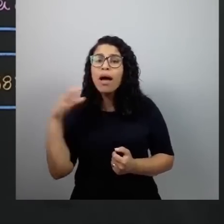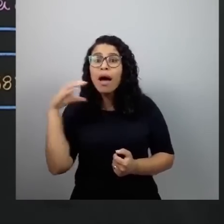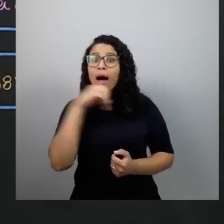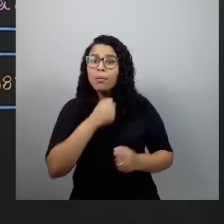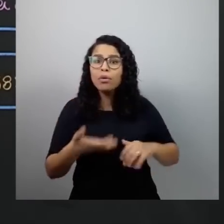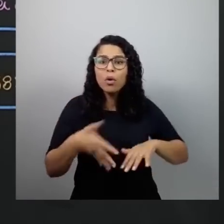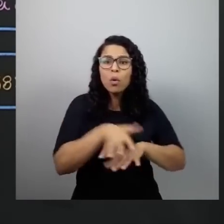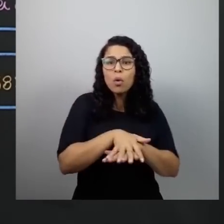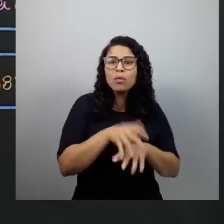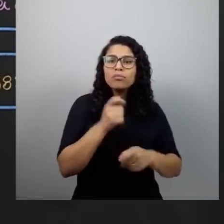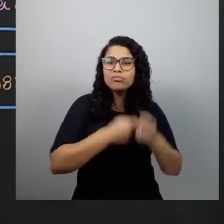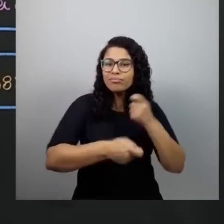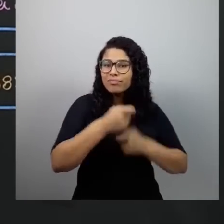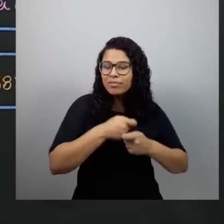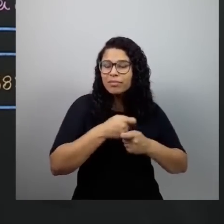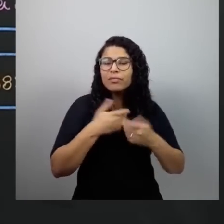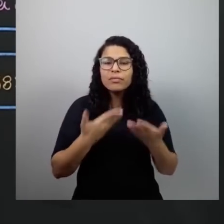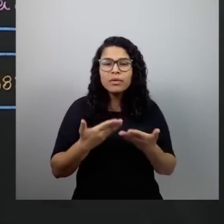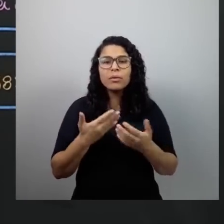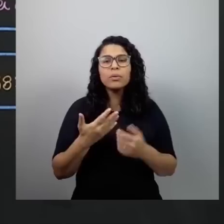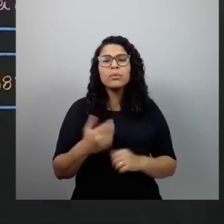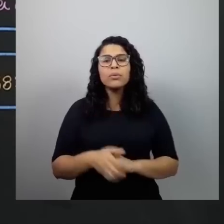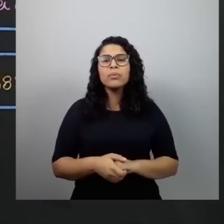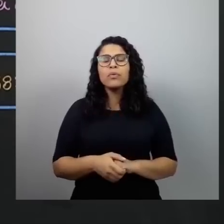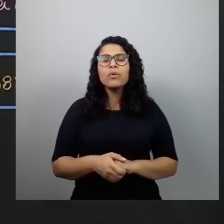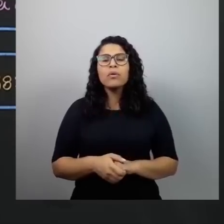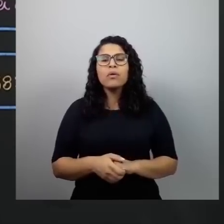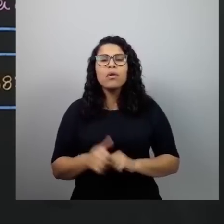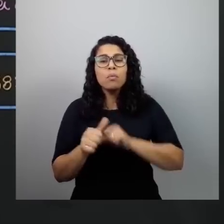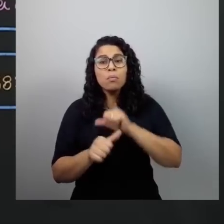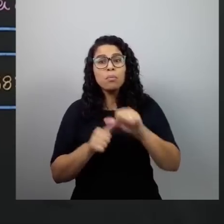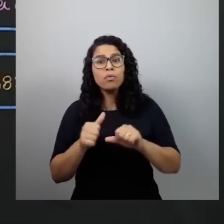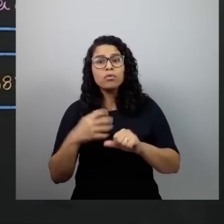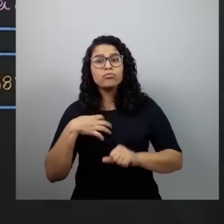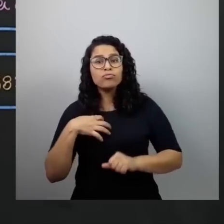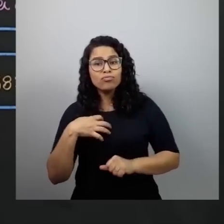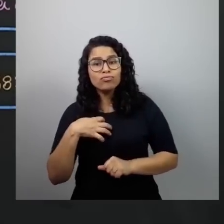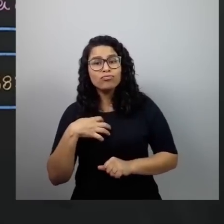sistema econômico, gerando aí uma situação